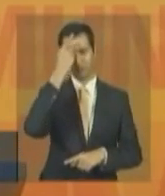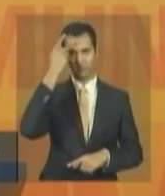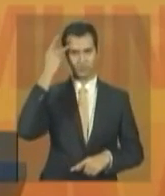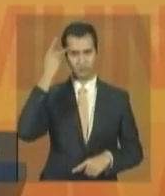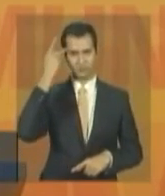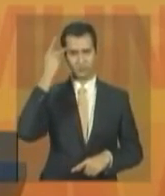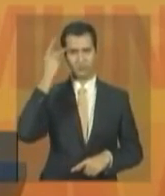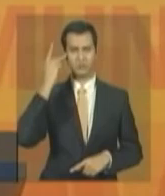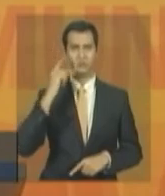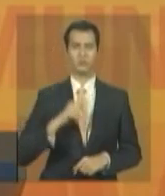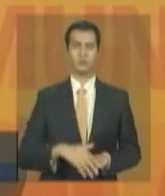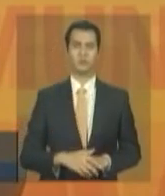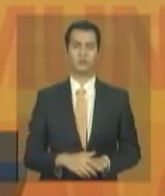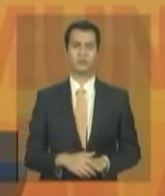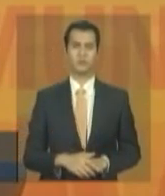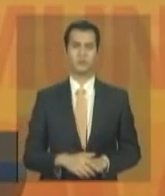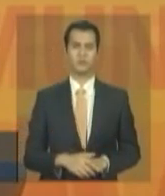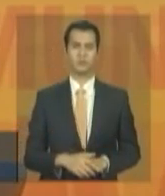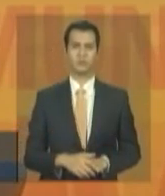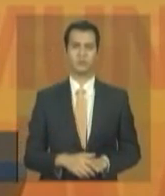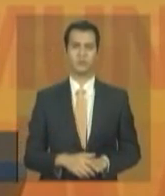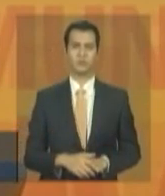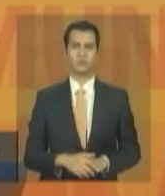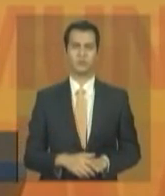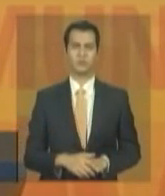têm, não só